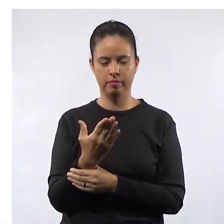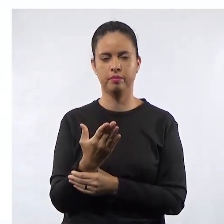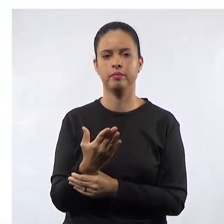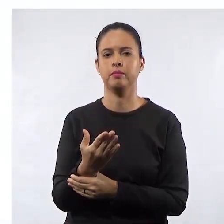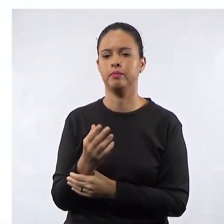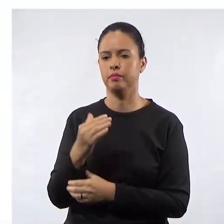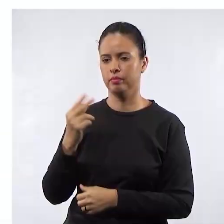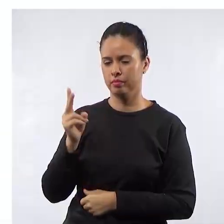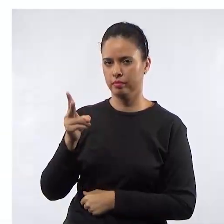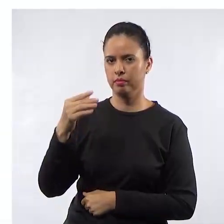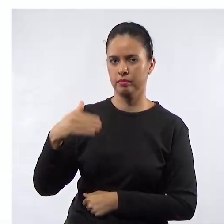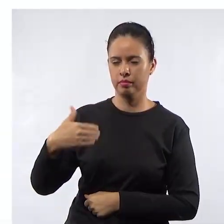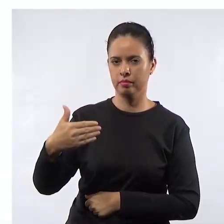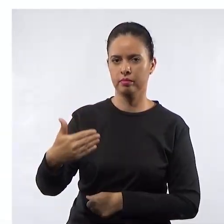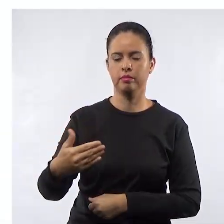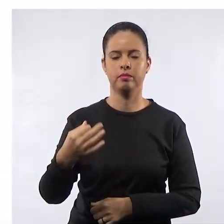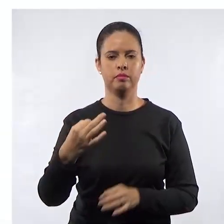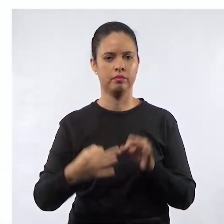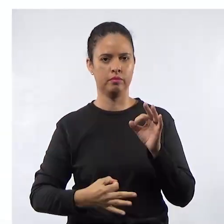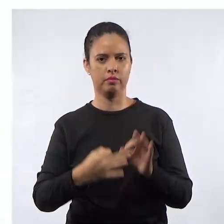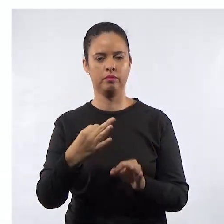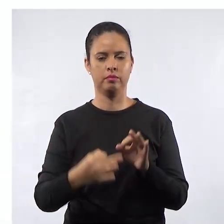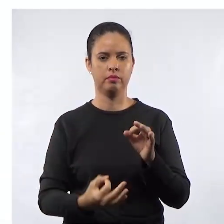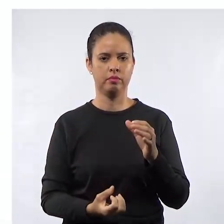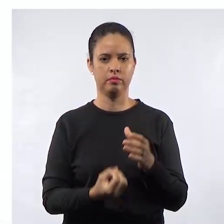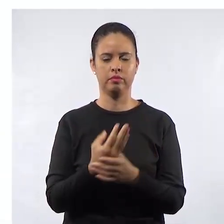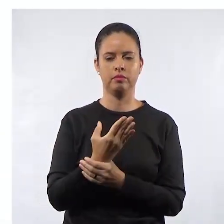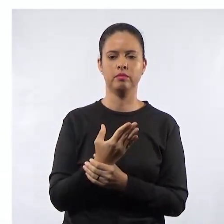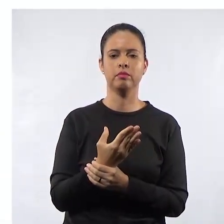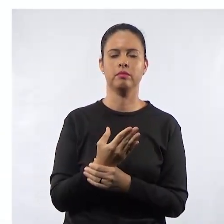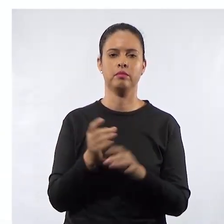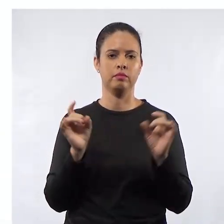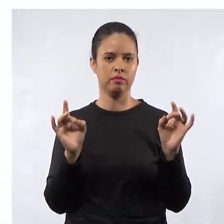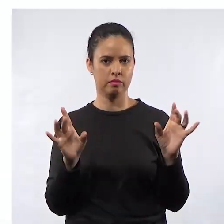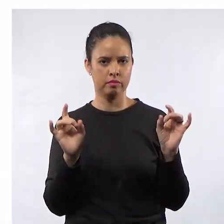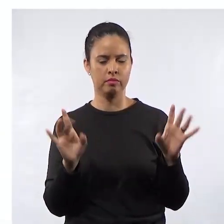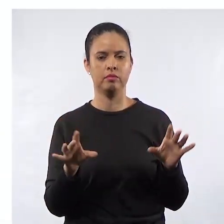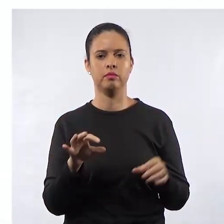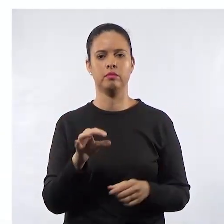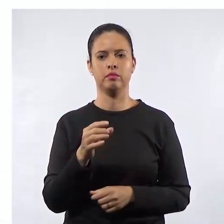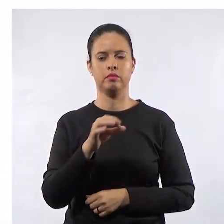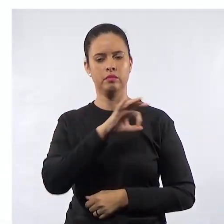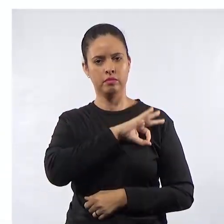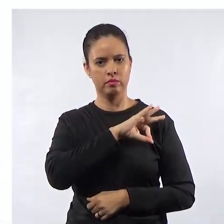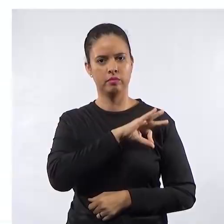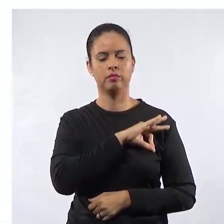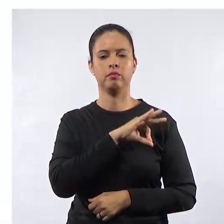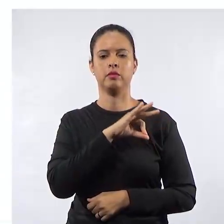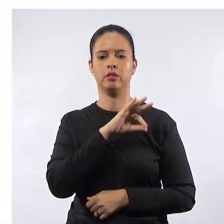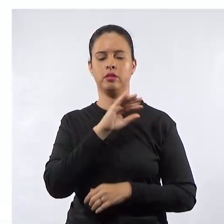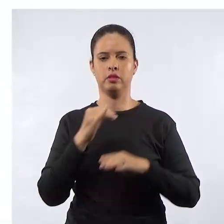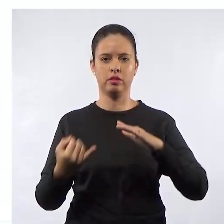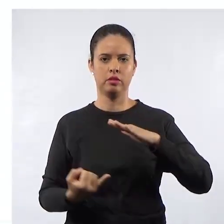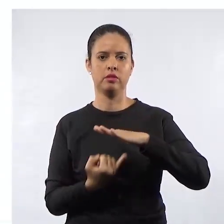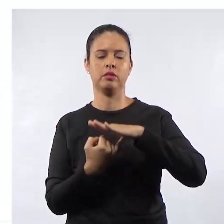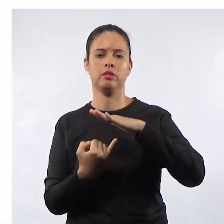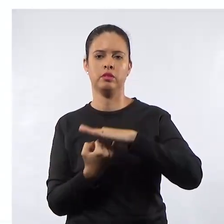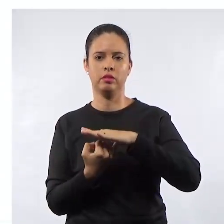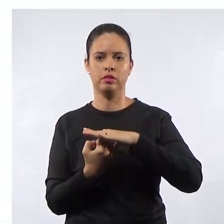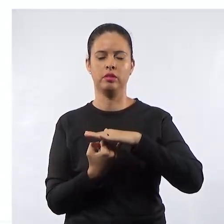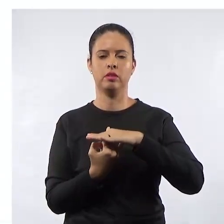quê? A criação, né? A manutenção da assistência jurídica, a criação de juizados especiais, a criação de